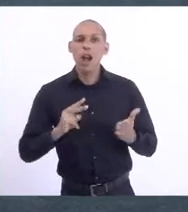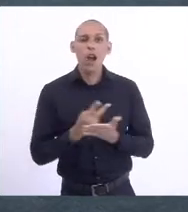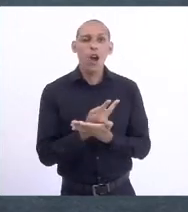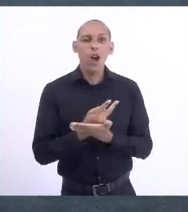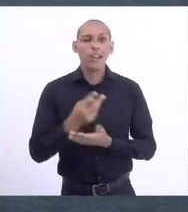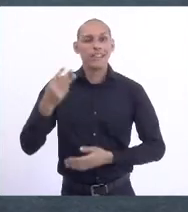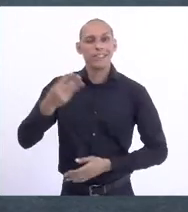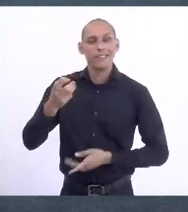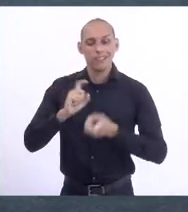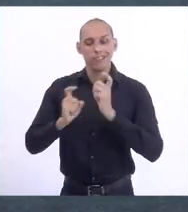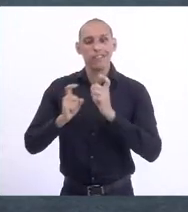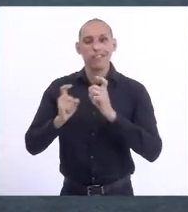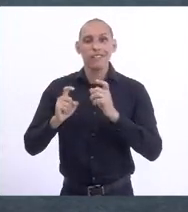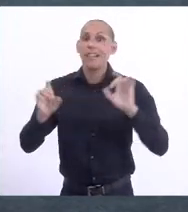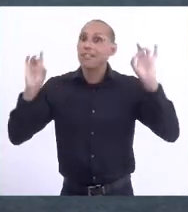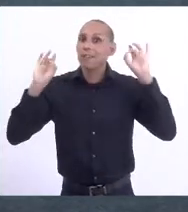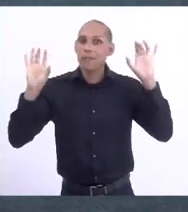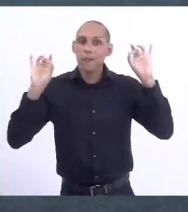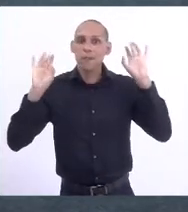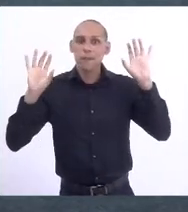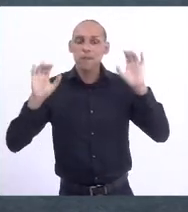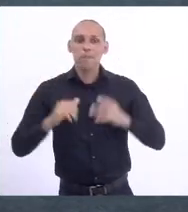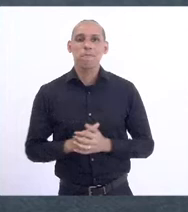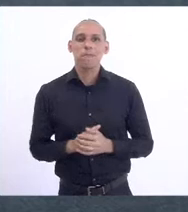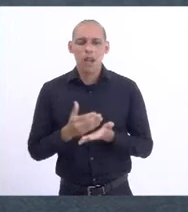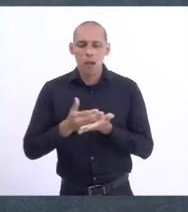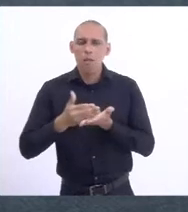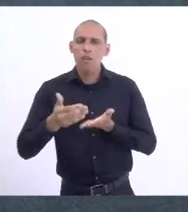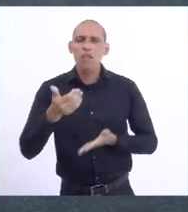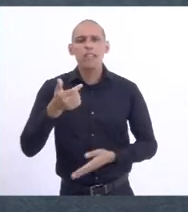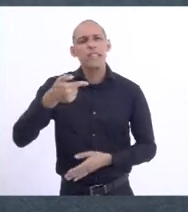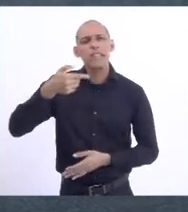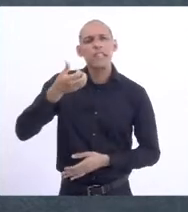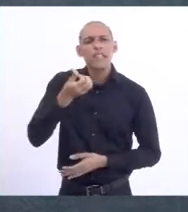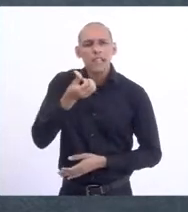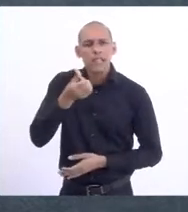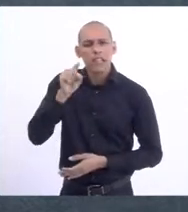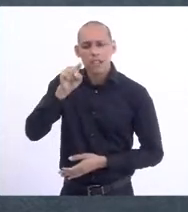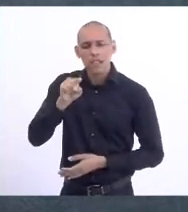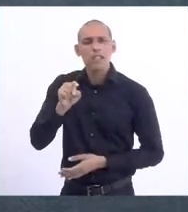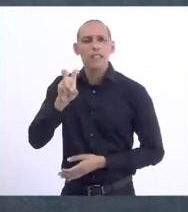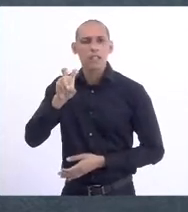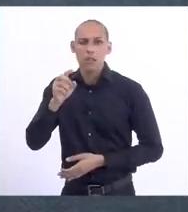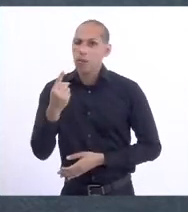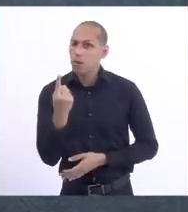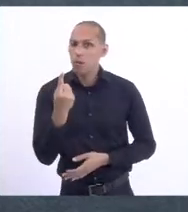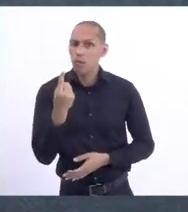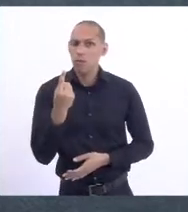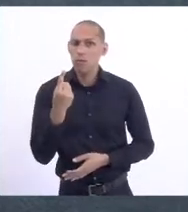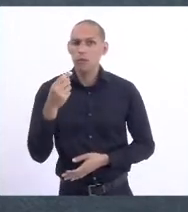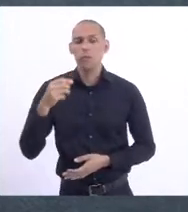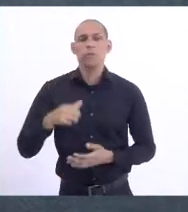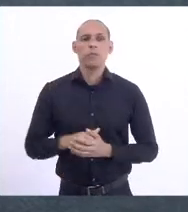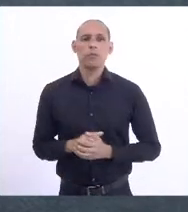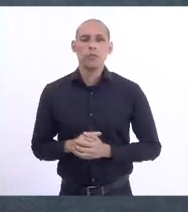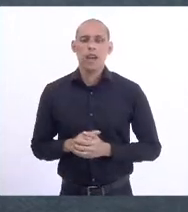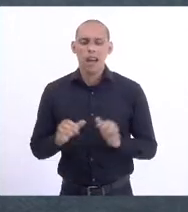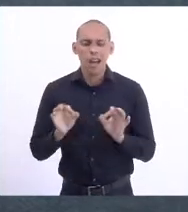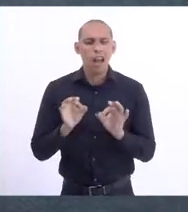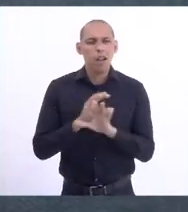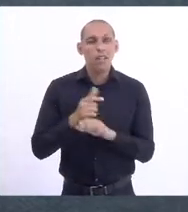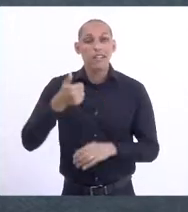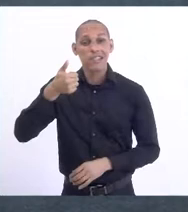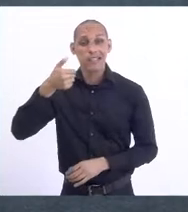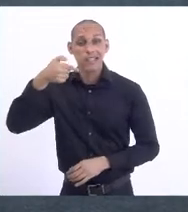terceira sessão extraordinária, que, iniciada às 16 horas e 51 minutos, encerrou-se às